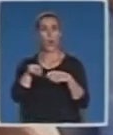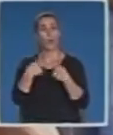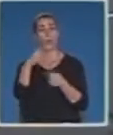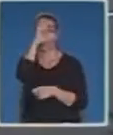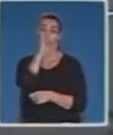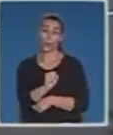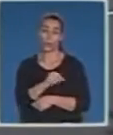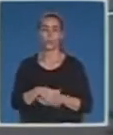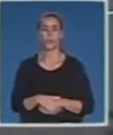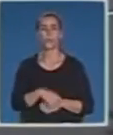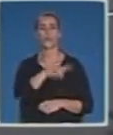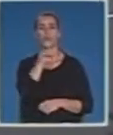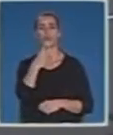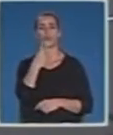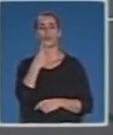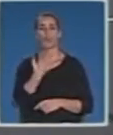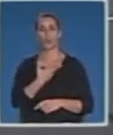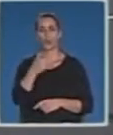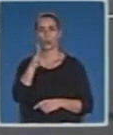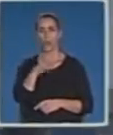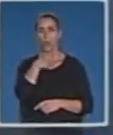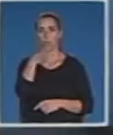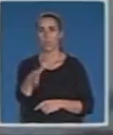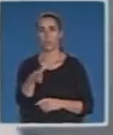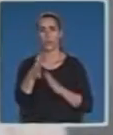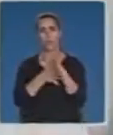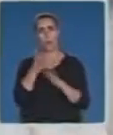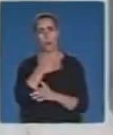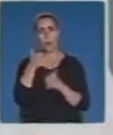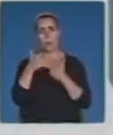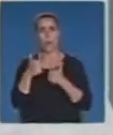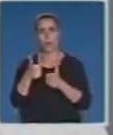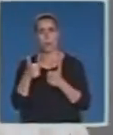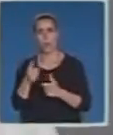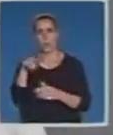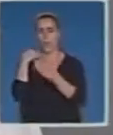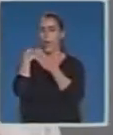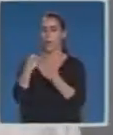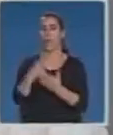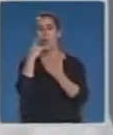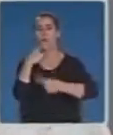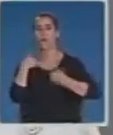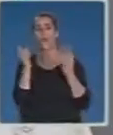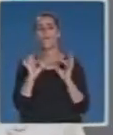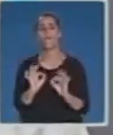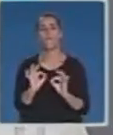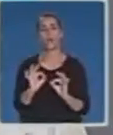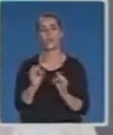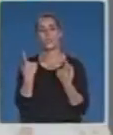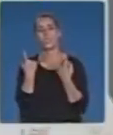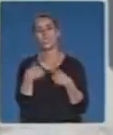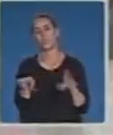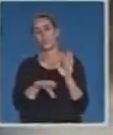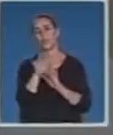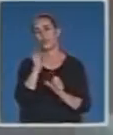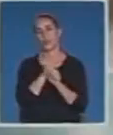Governo. Zoraida Soares salienta a boa saúde financeira da COFACO e os apoios públicos que beneficiou, em contraste com as condições de